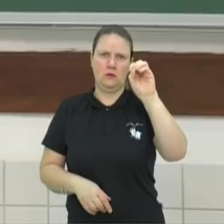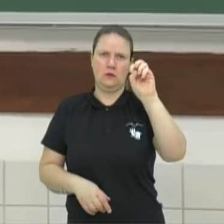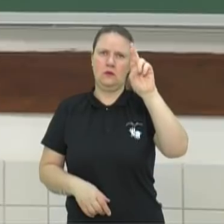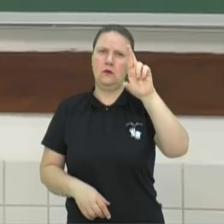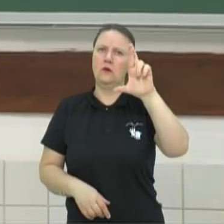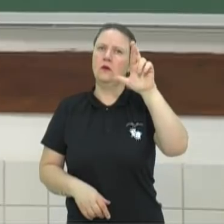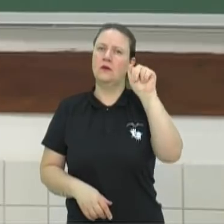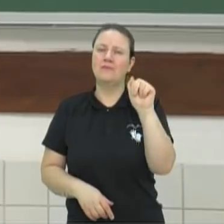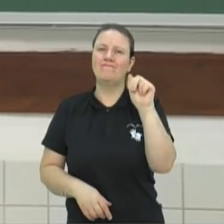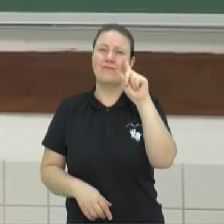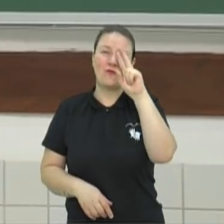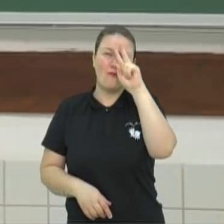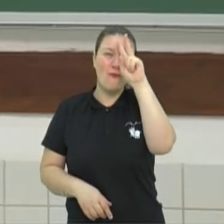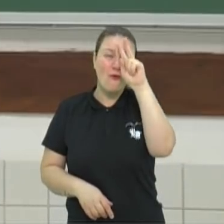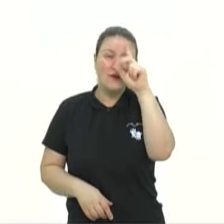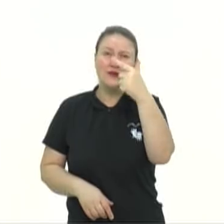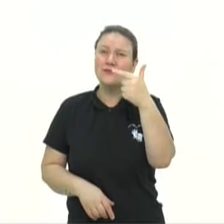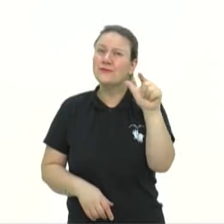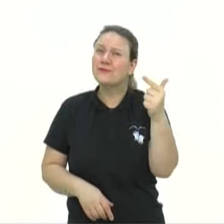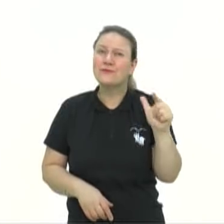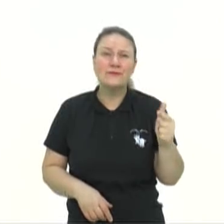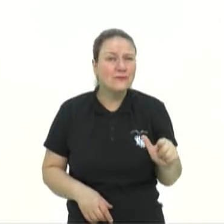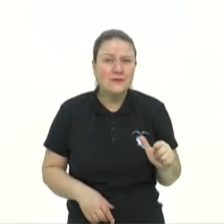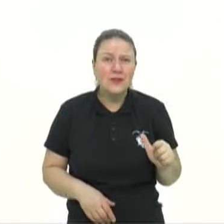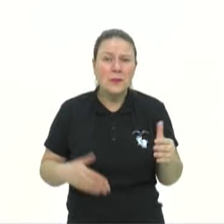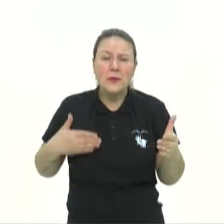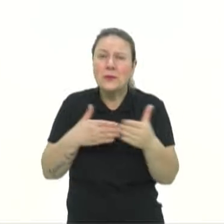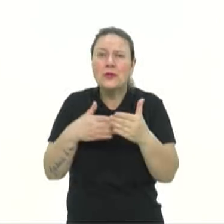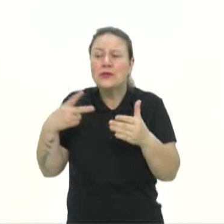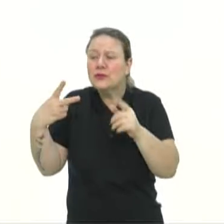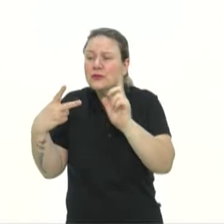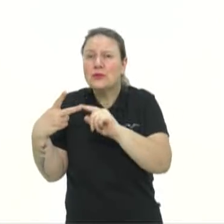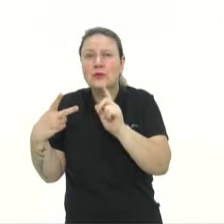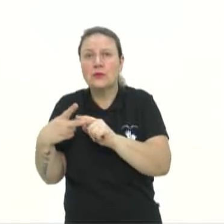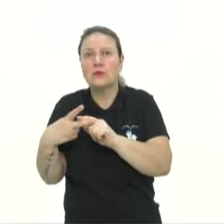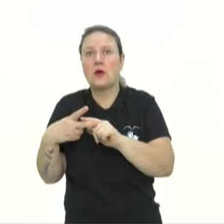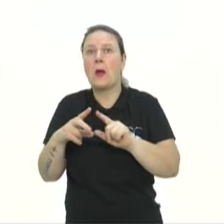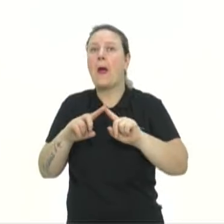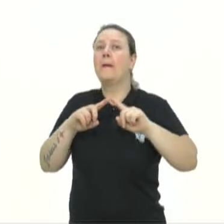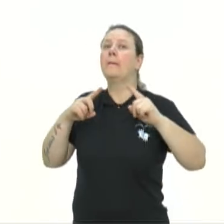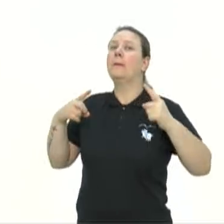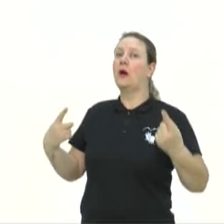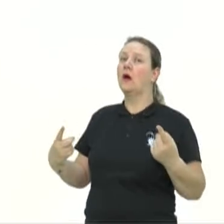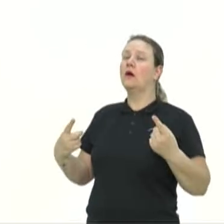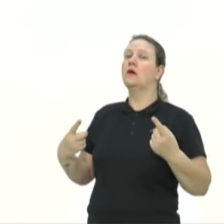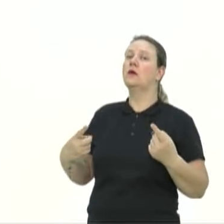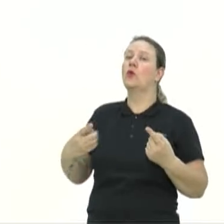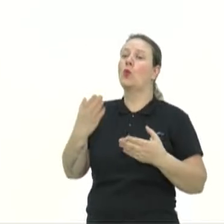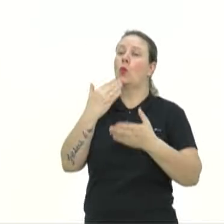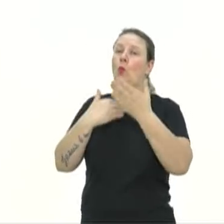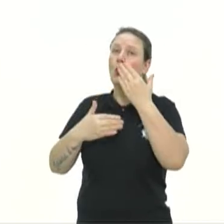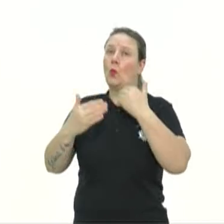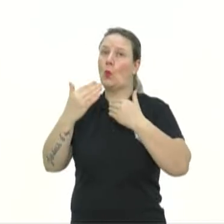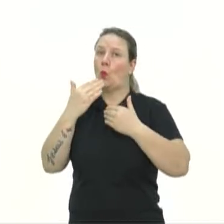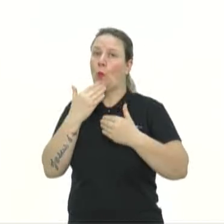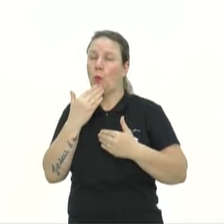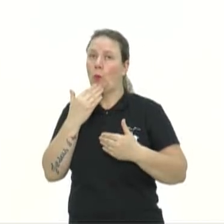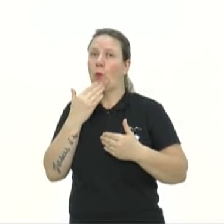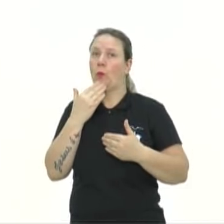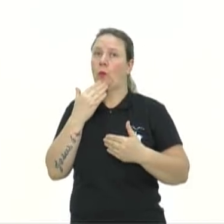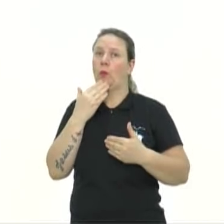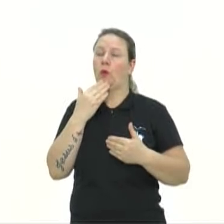impedir a segunda. Olha aqui, ó. Embora o uso do sal precise, ou embora o uso do sal seja